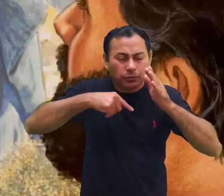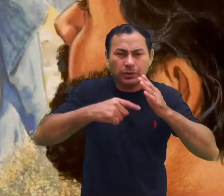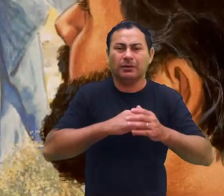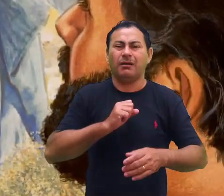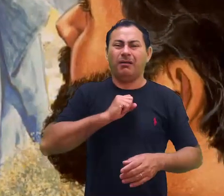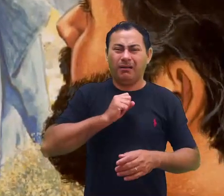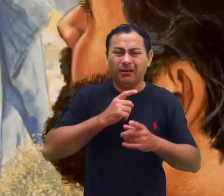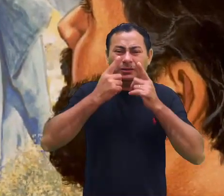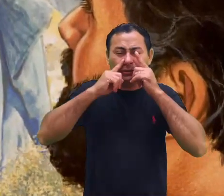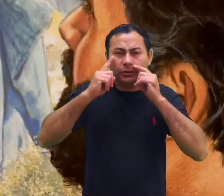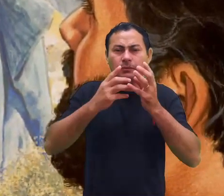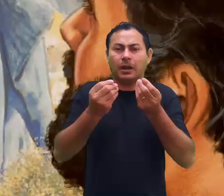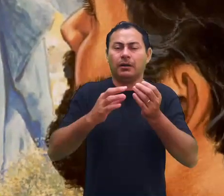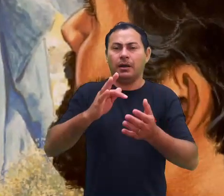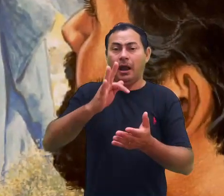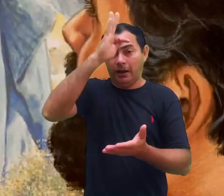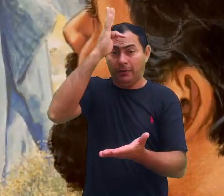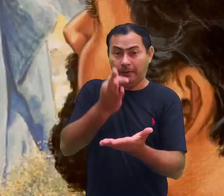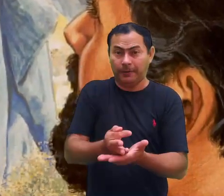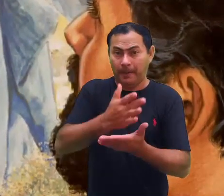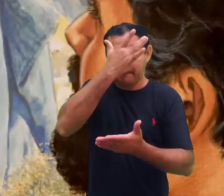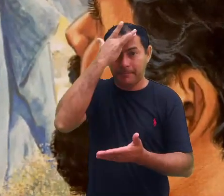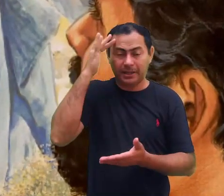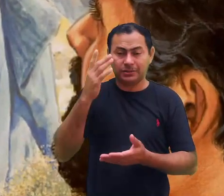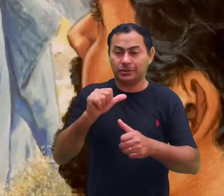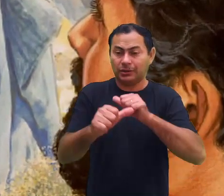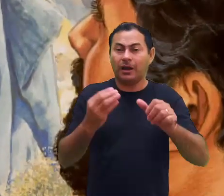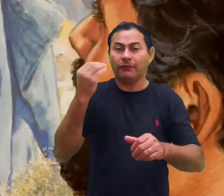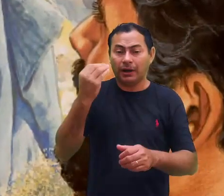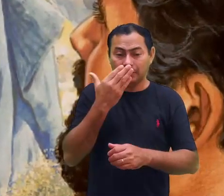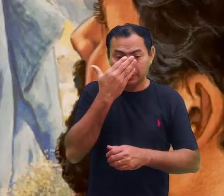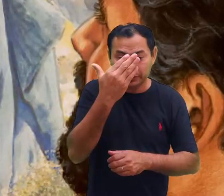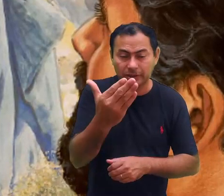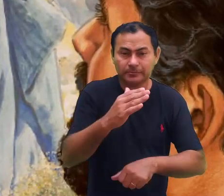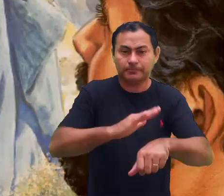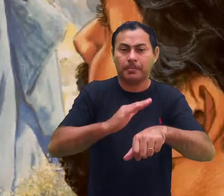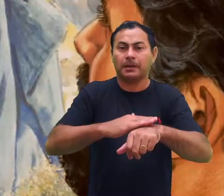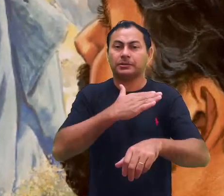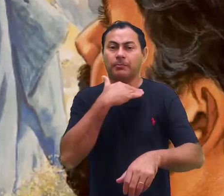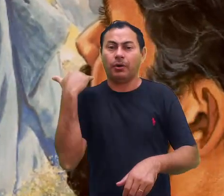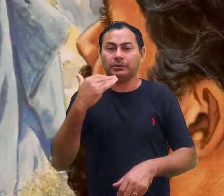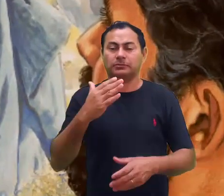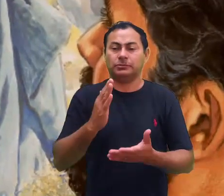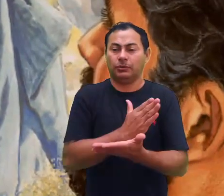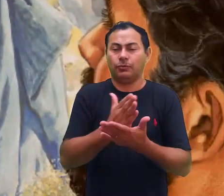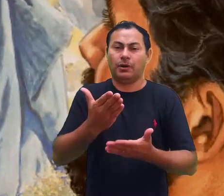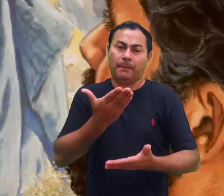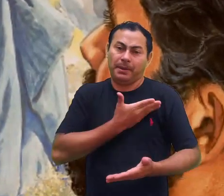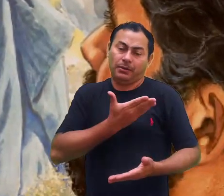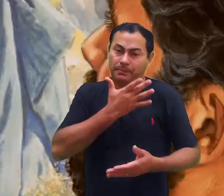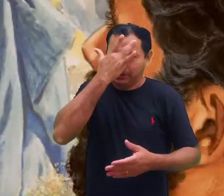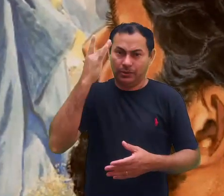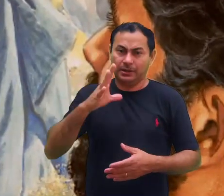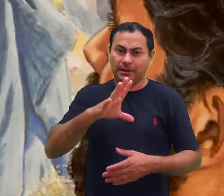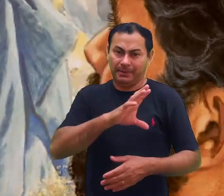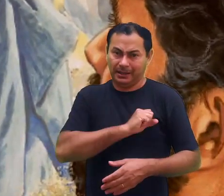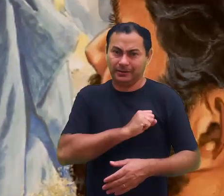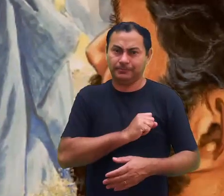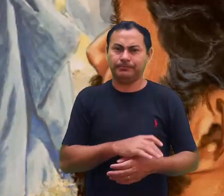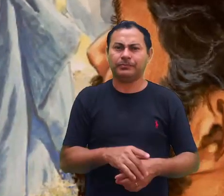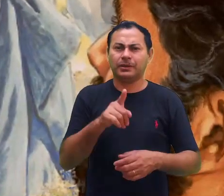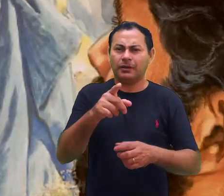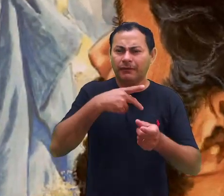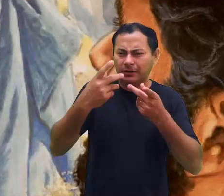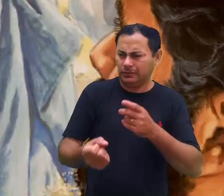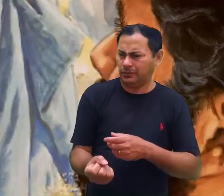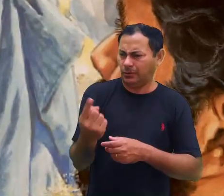soluços, o que demonstra como a fé de uma pessoa pode ficar enfraquecida diante de uma situação de morte de algum ente querido.